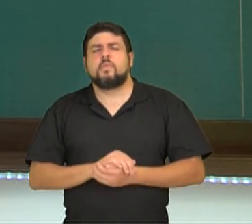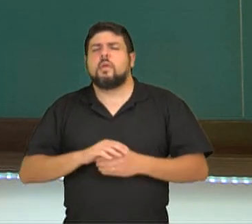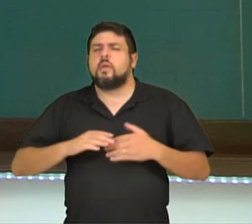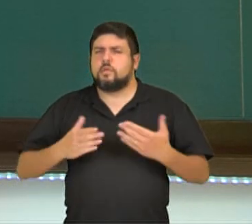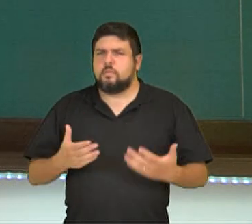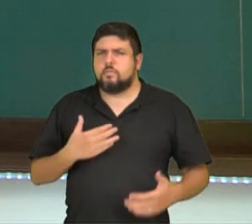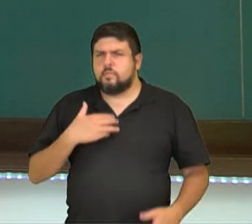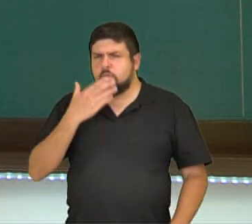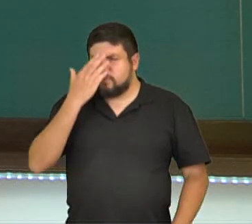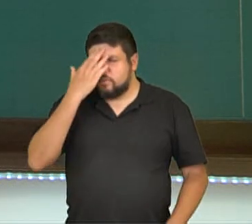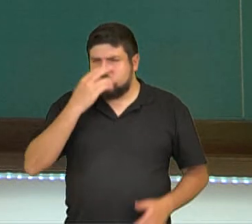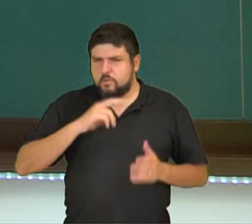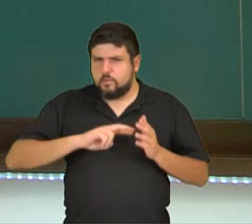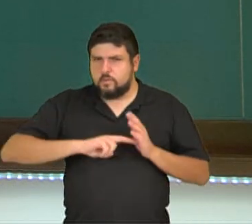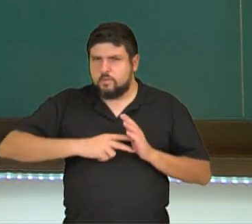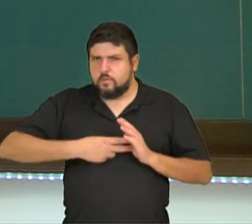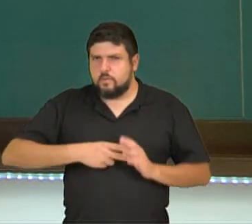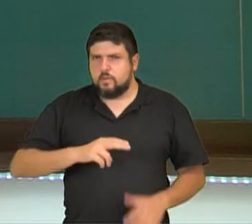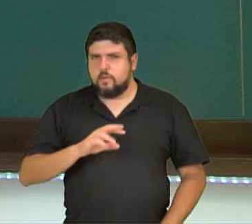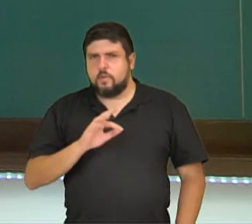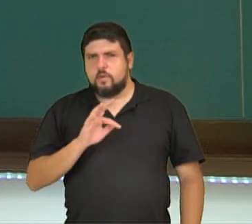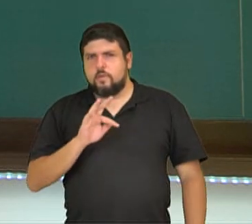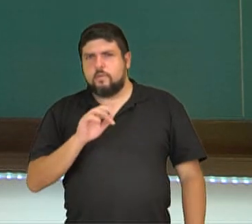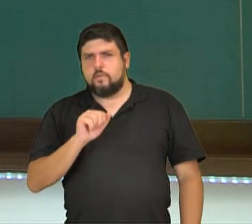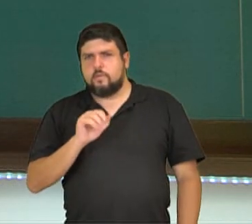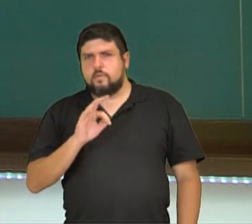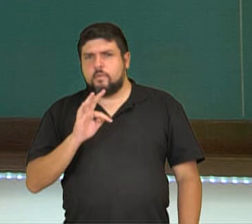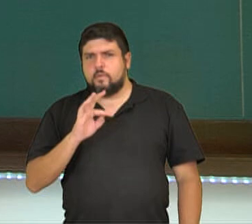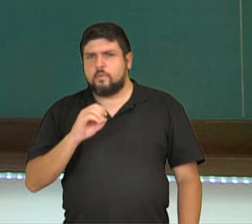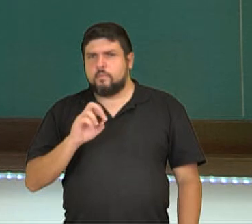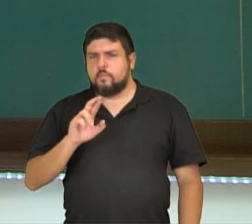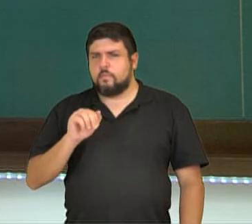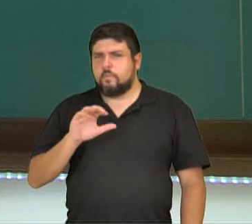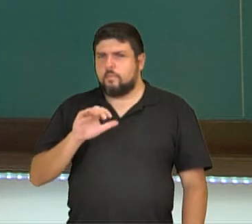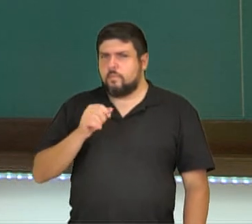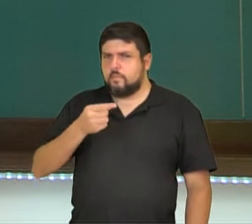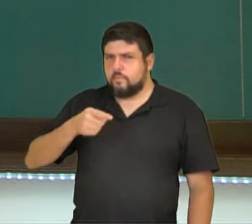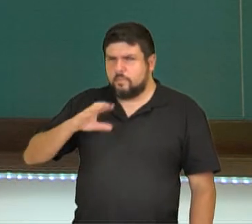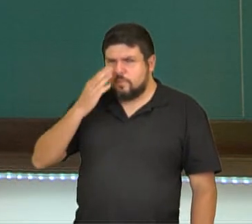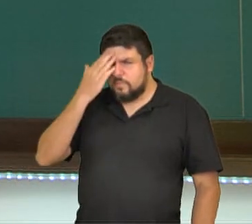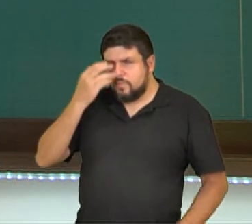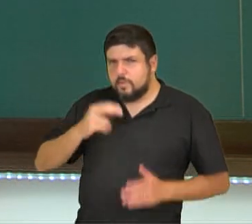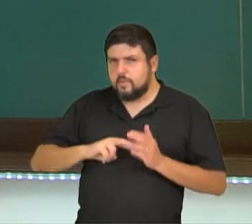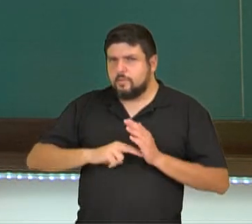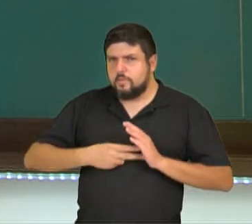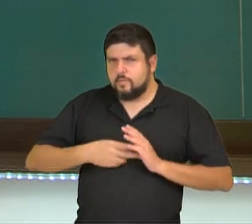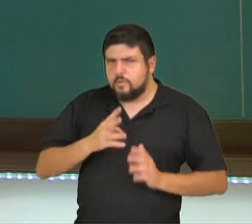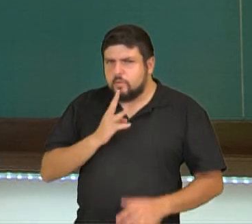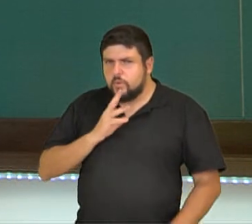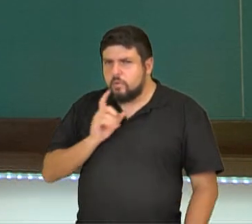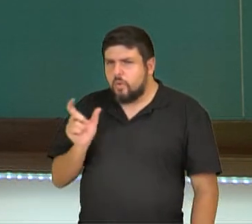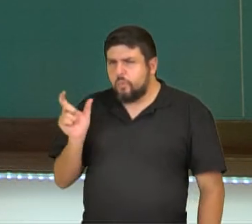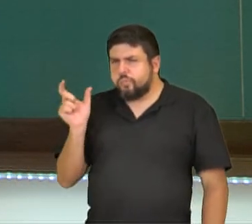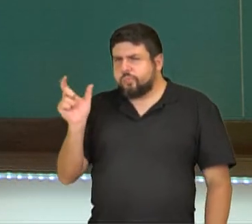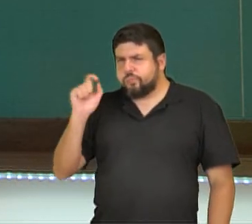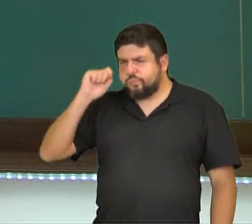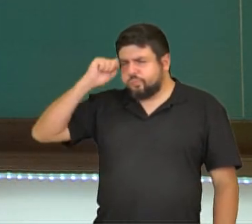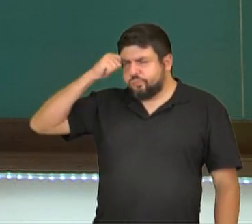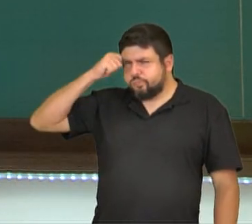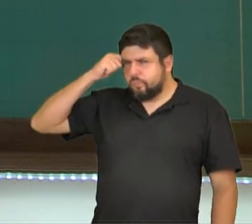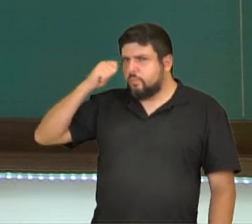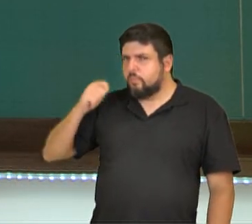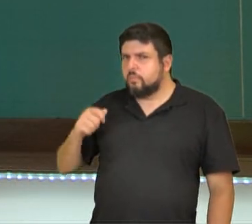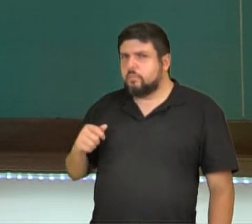significa fatorar? Você sabe o que é fator e fatorar. Você já utilizou esse conceito antes? Lembra